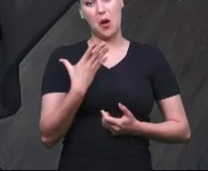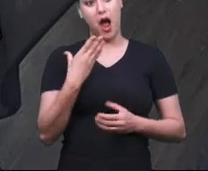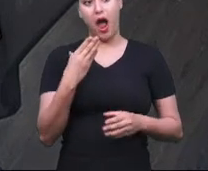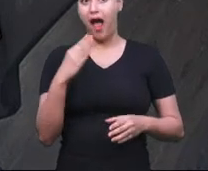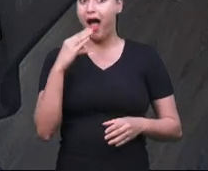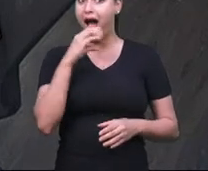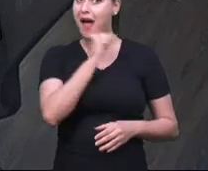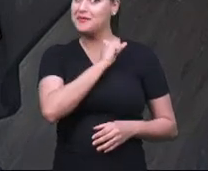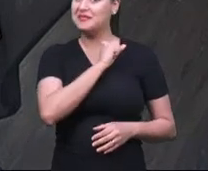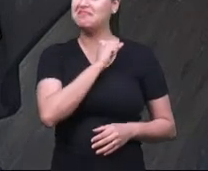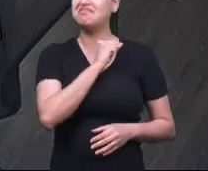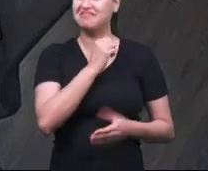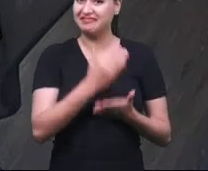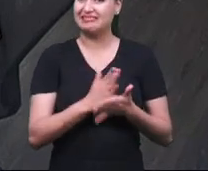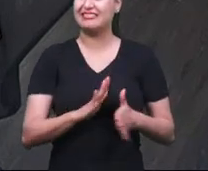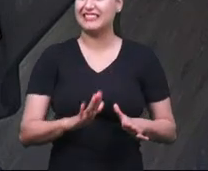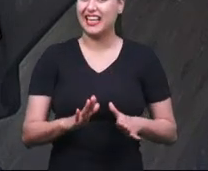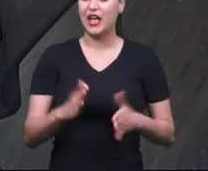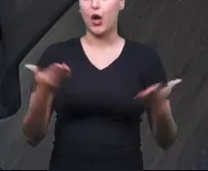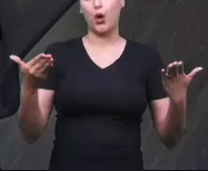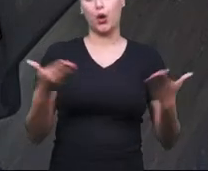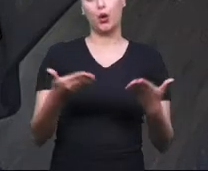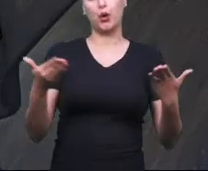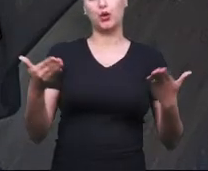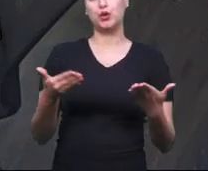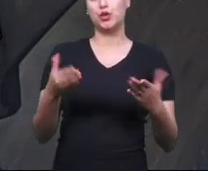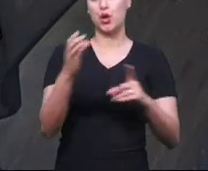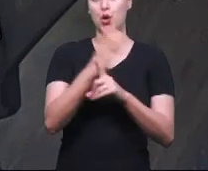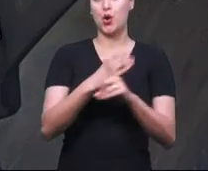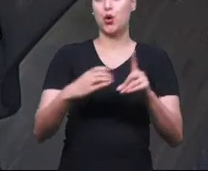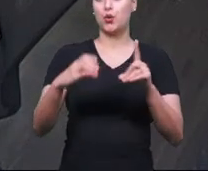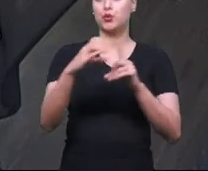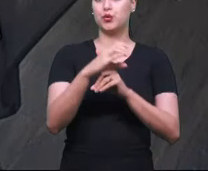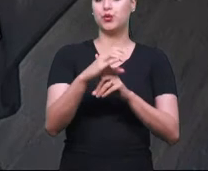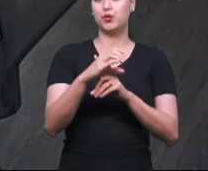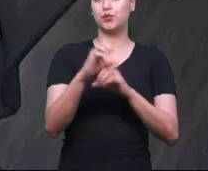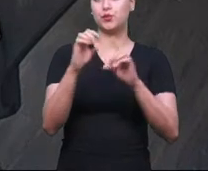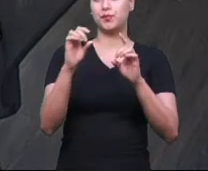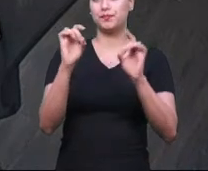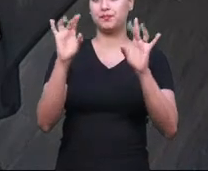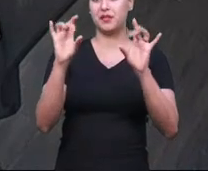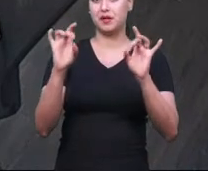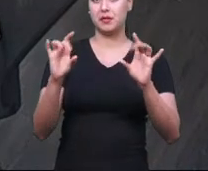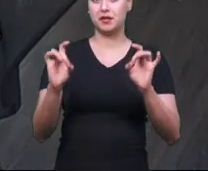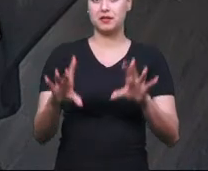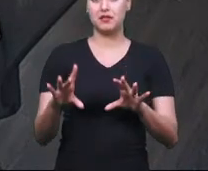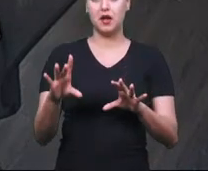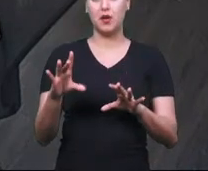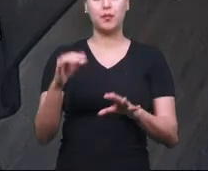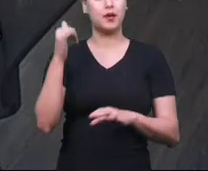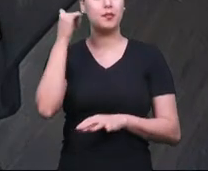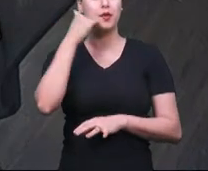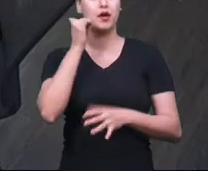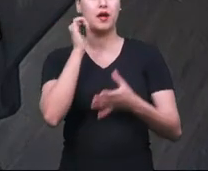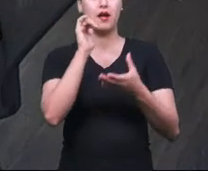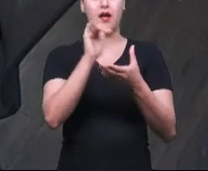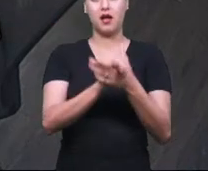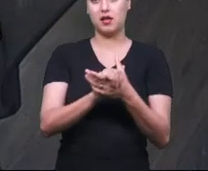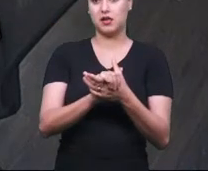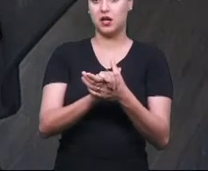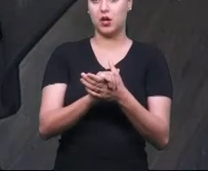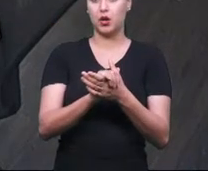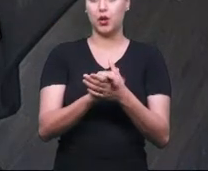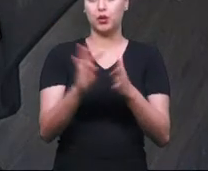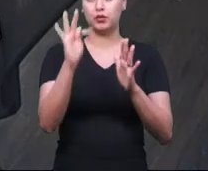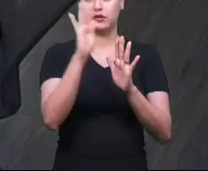pouco. Hoje é o culto das senhoras. Só vamos ver qual é o texto. O texto está no